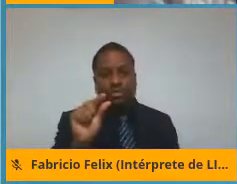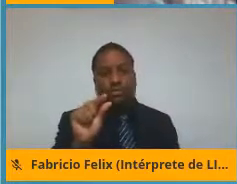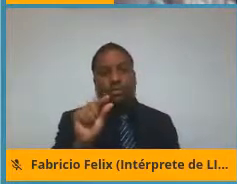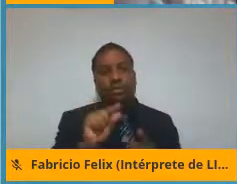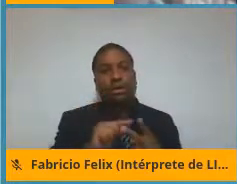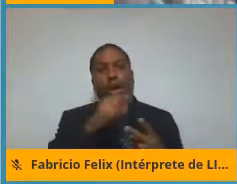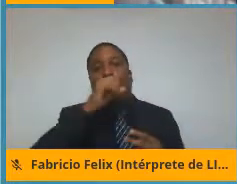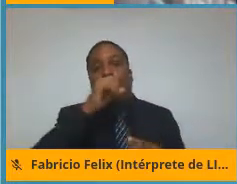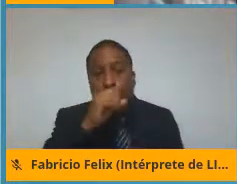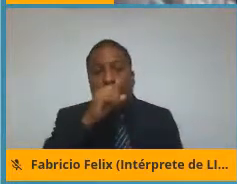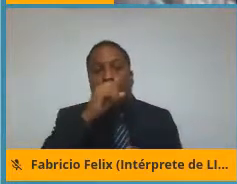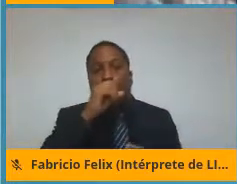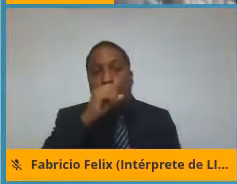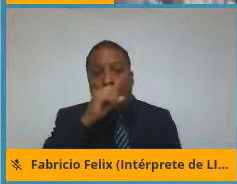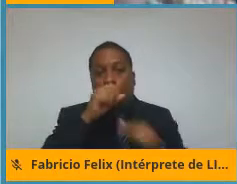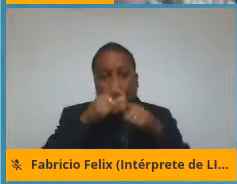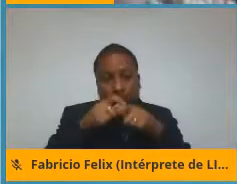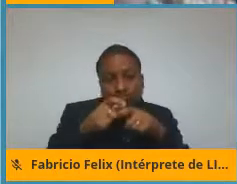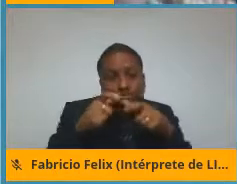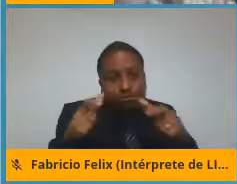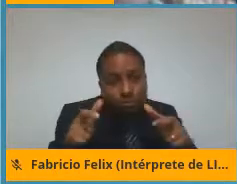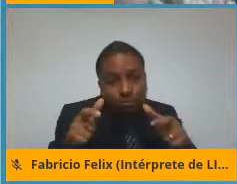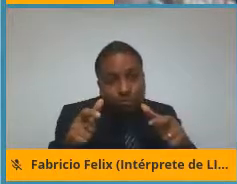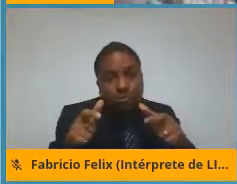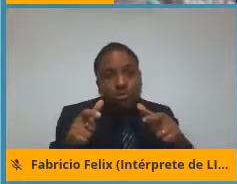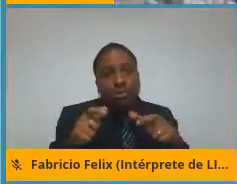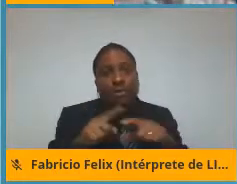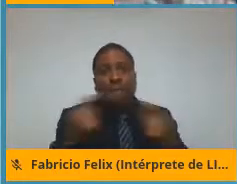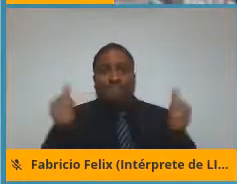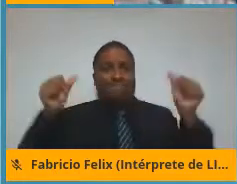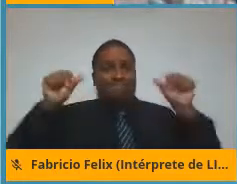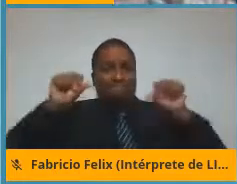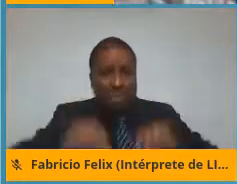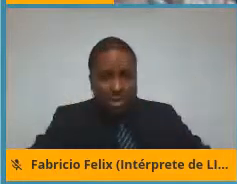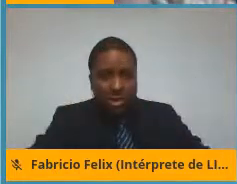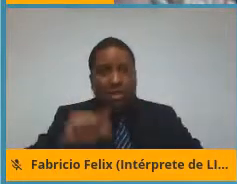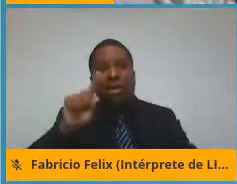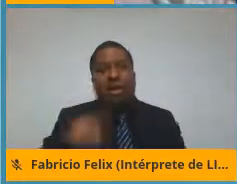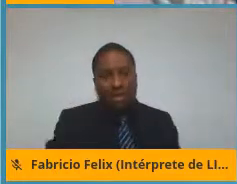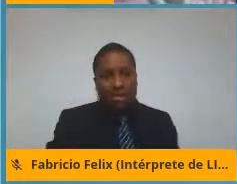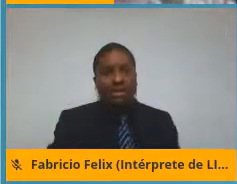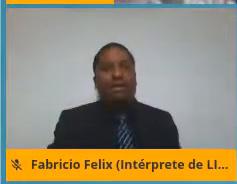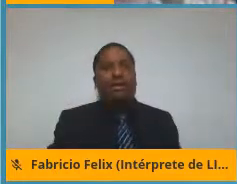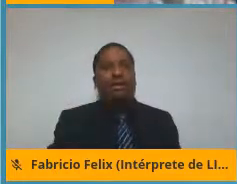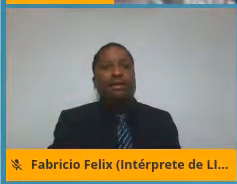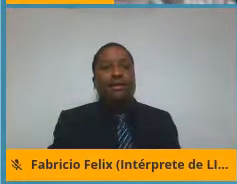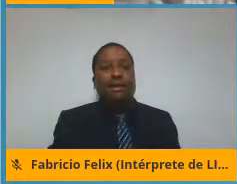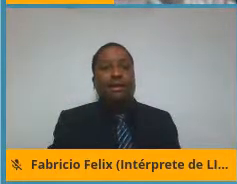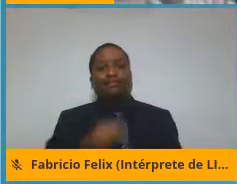Tossindo, já a quantidade de partículas é bem maior, mas a pior de todas é a quantidade